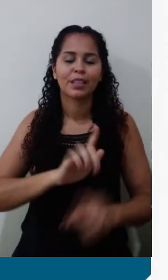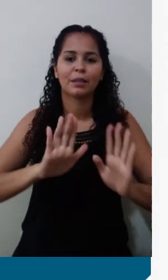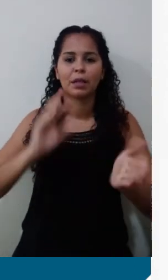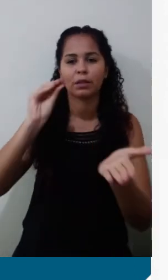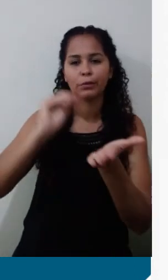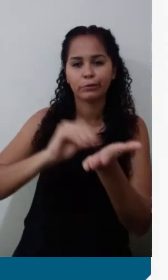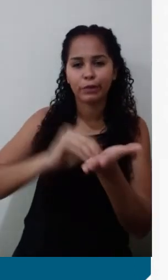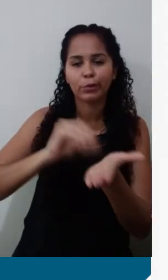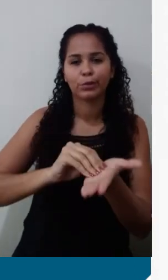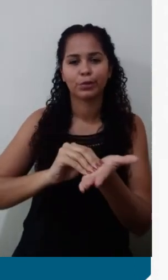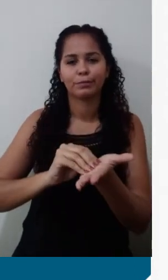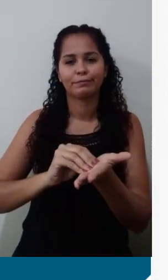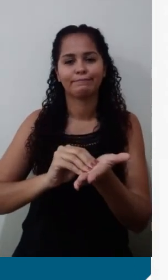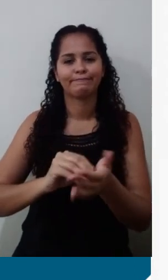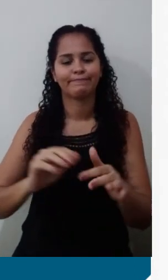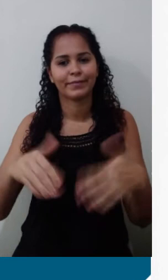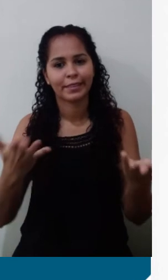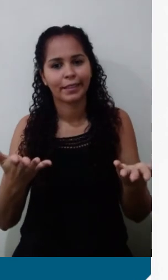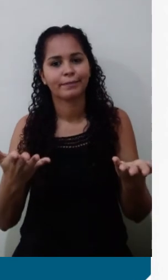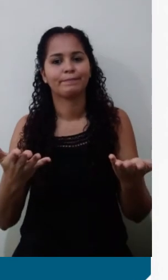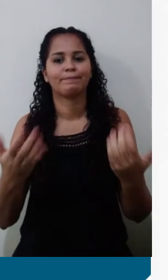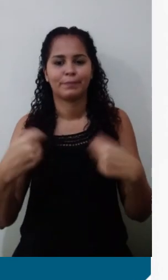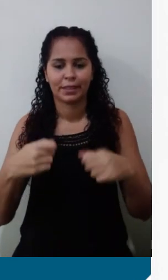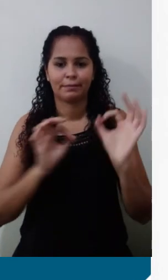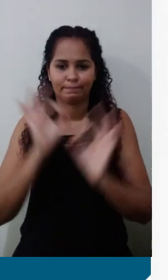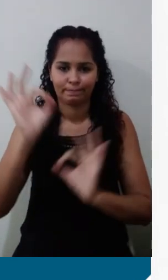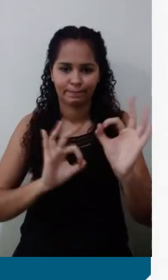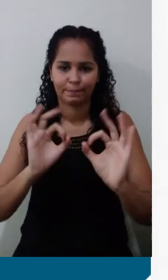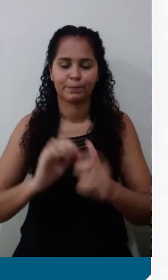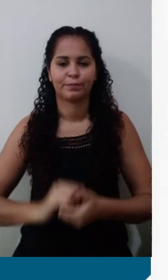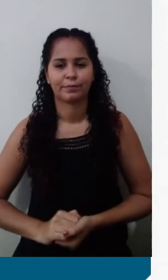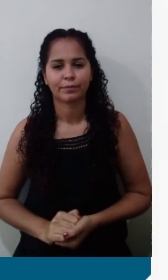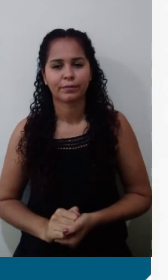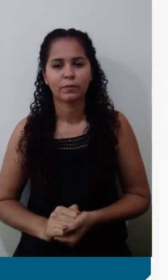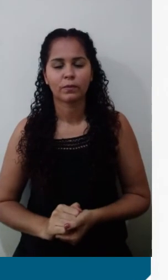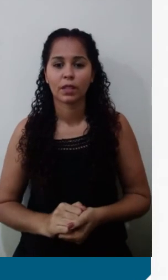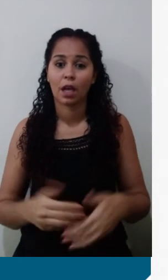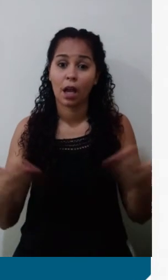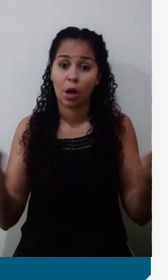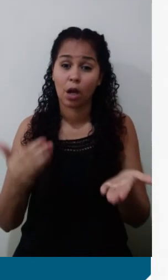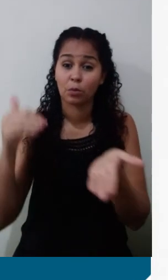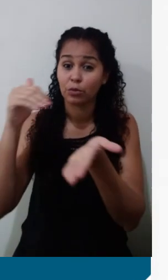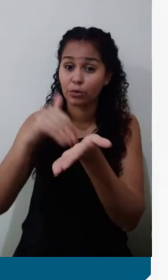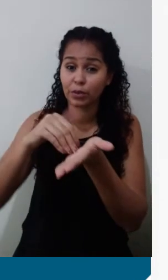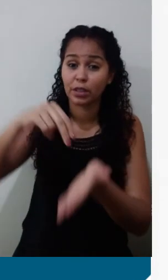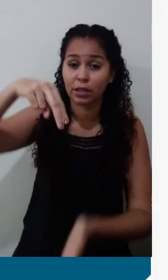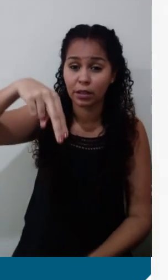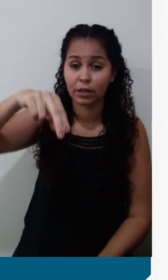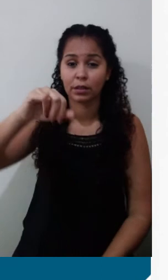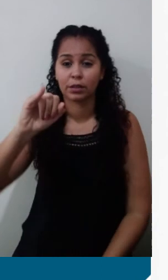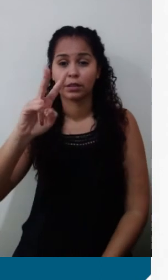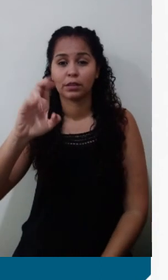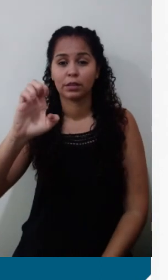de algo, você não conseguir chegar nesse ponto que planejou. Por último, vocês vão ver o nível 5,